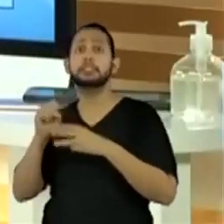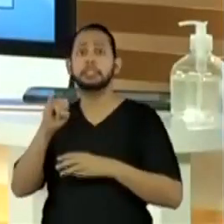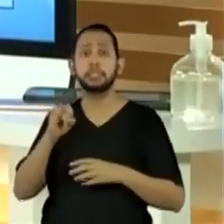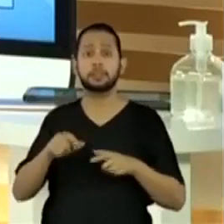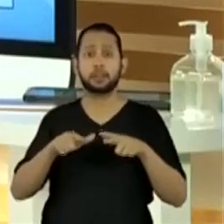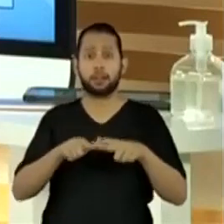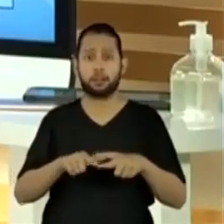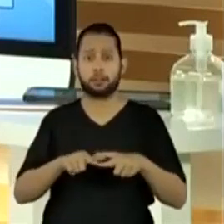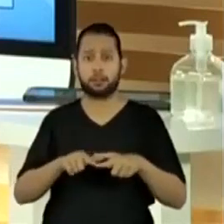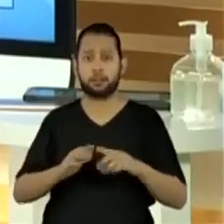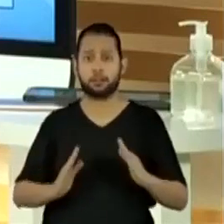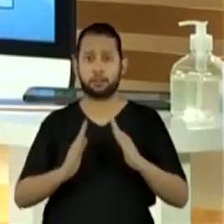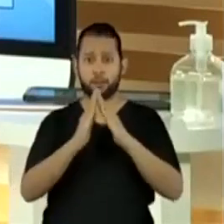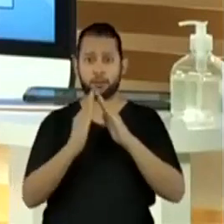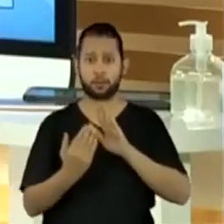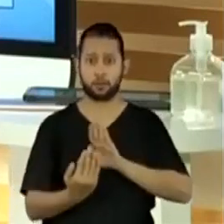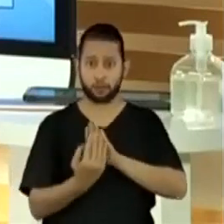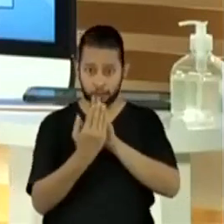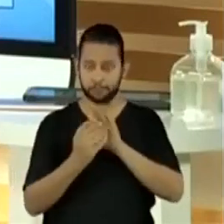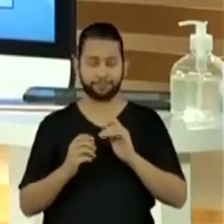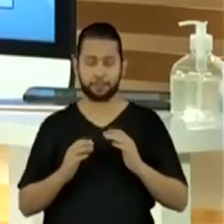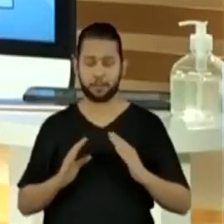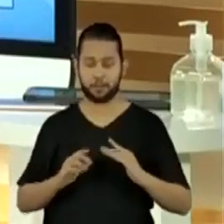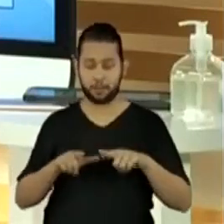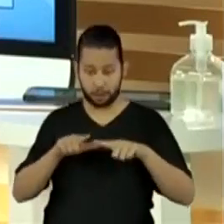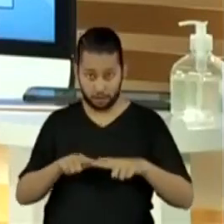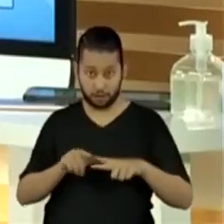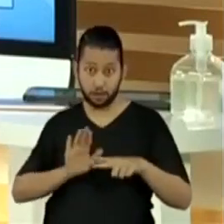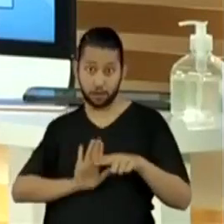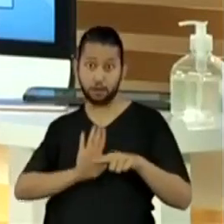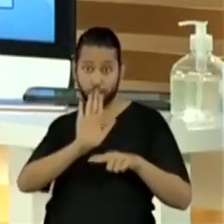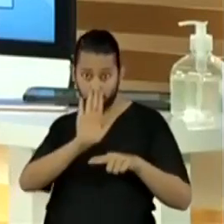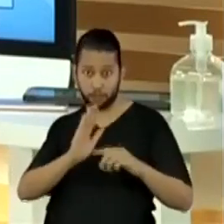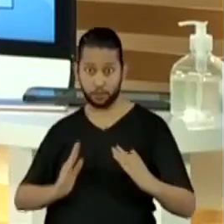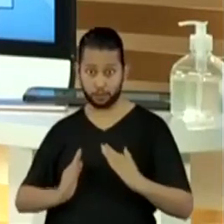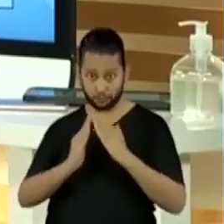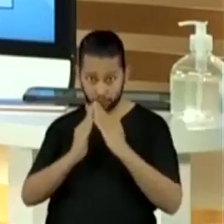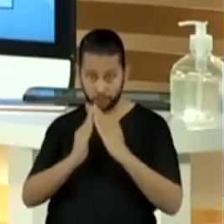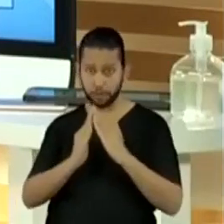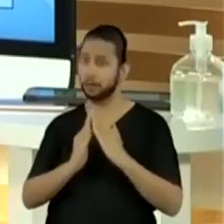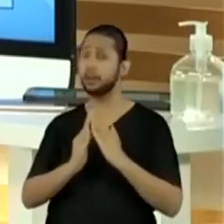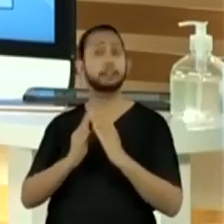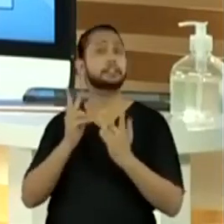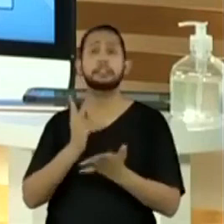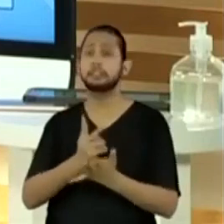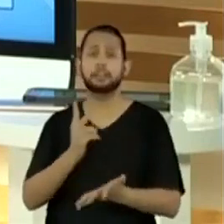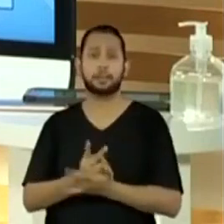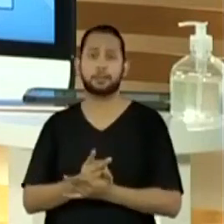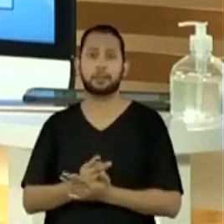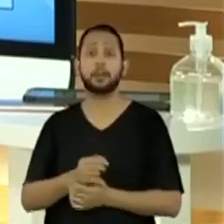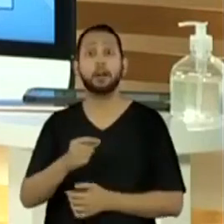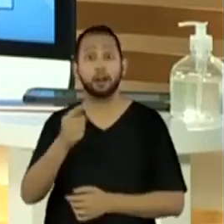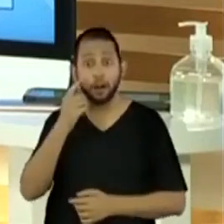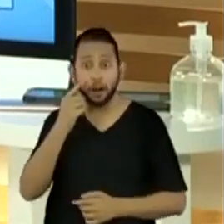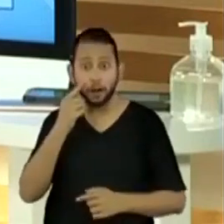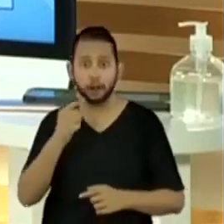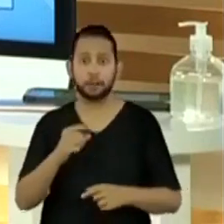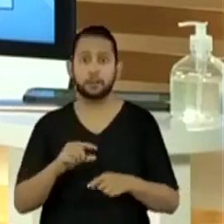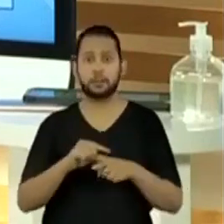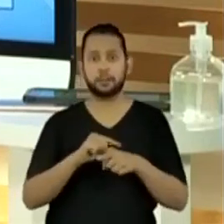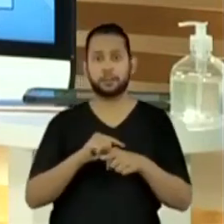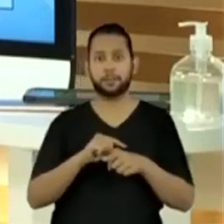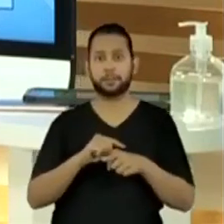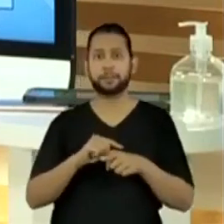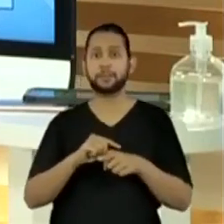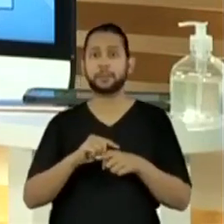ou pirâmides, você vai encontrar a mesma relação. Se eu somar vértice e face e